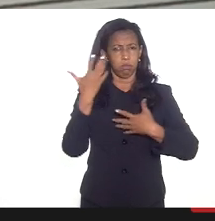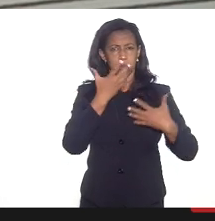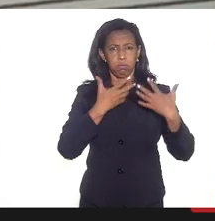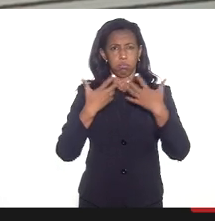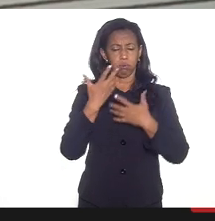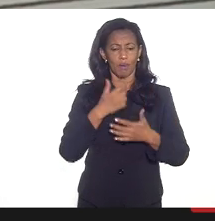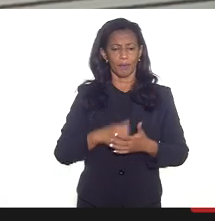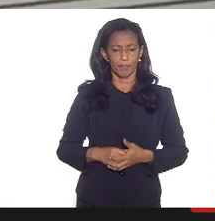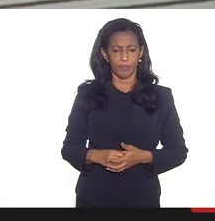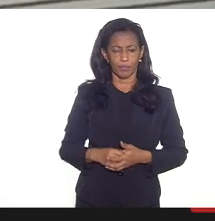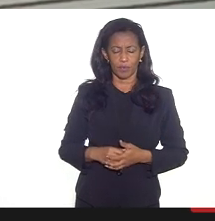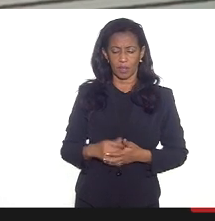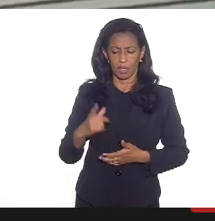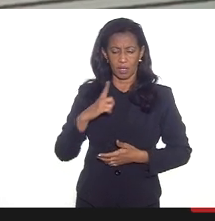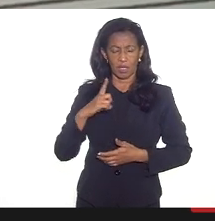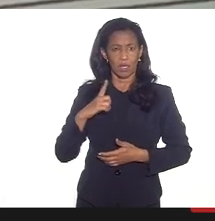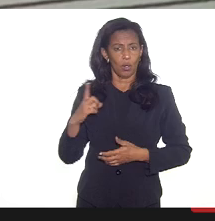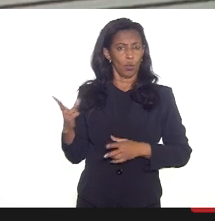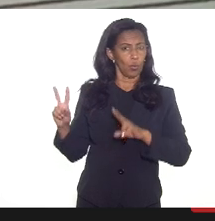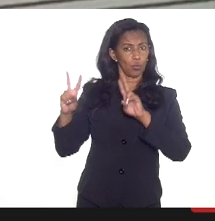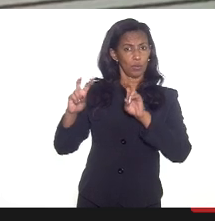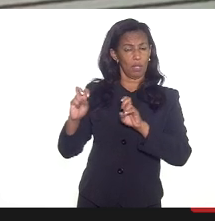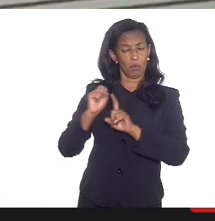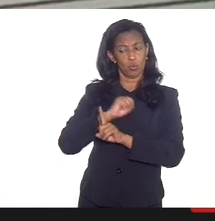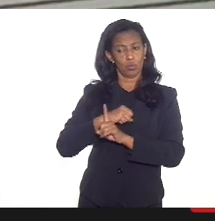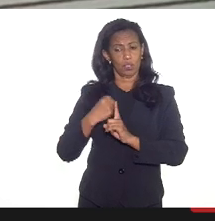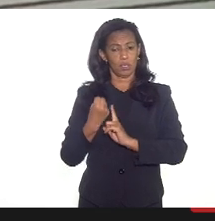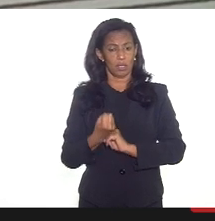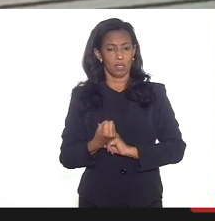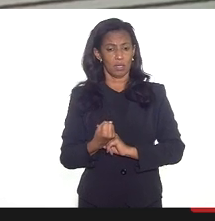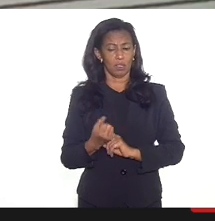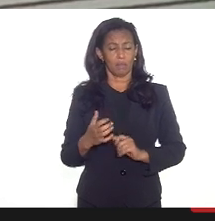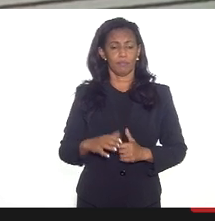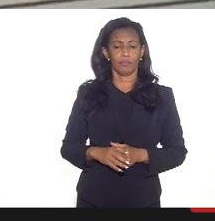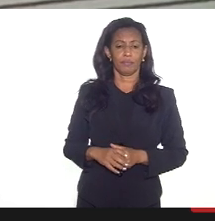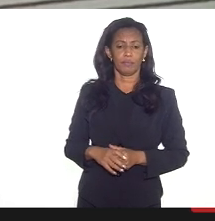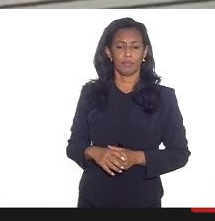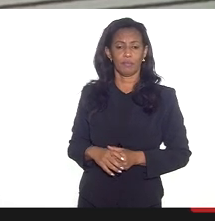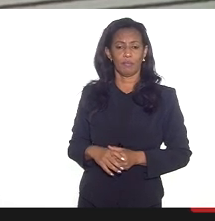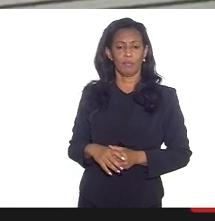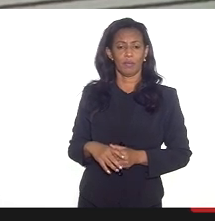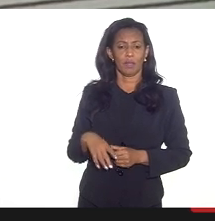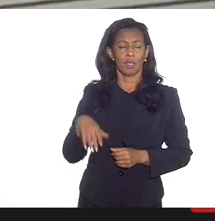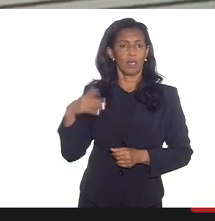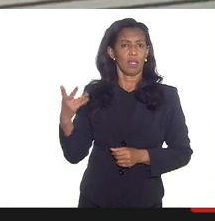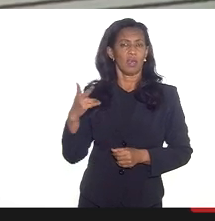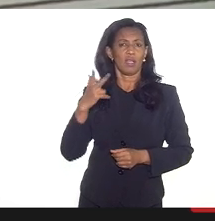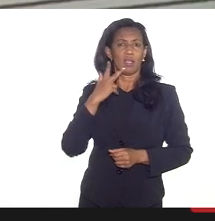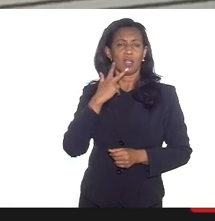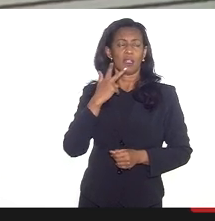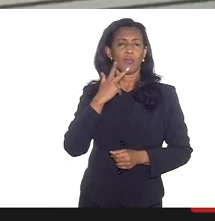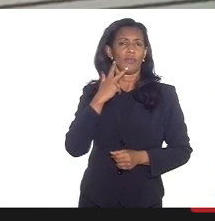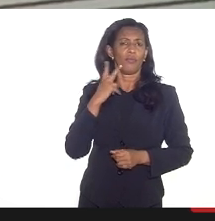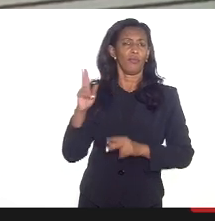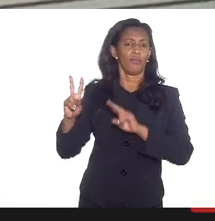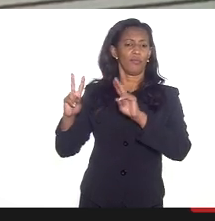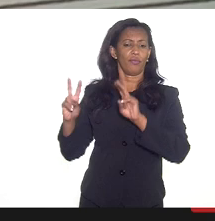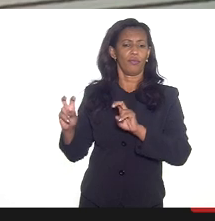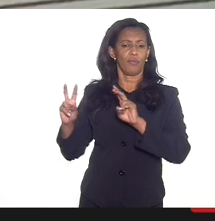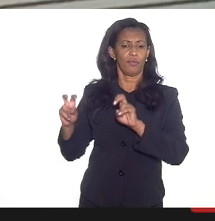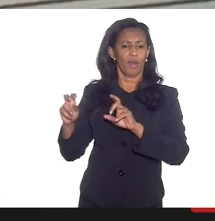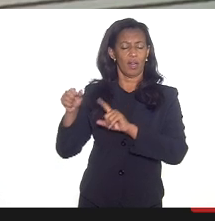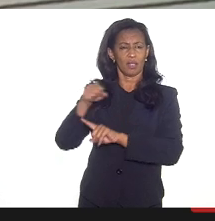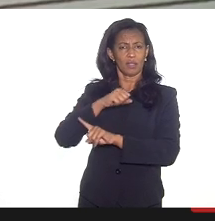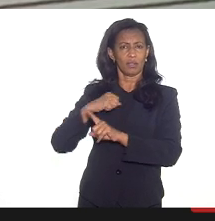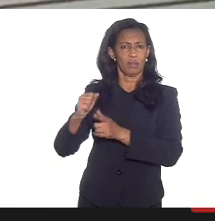chegando a algumas com temática social. A primeira foi Kekere, que quer dizer pequeno em iorubá, que trata da questão da memória social e